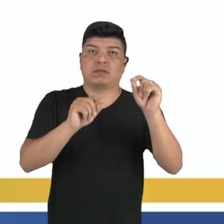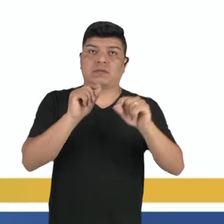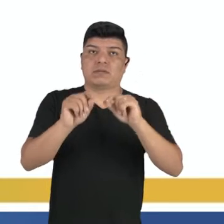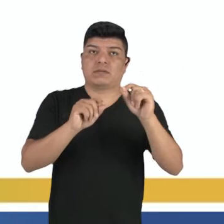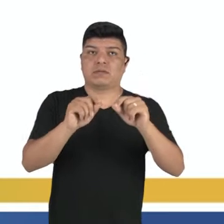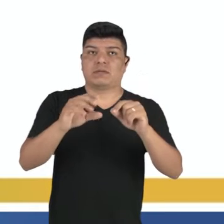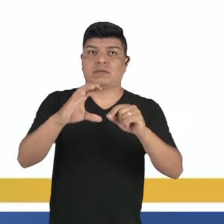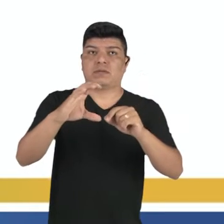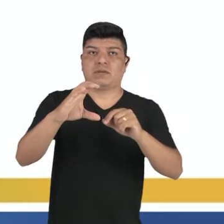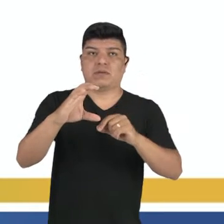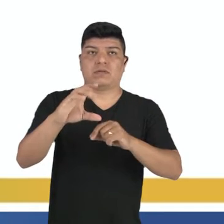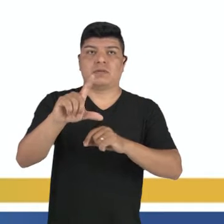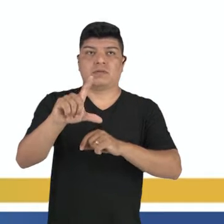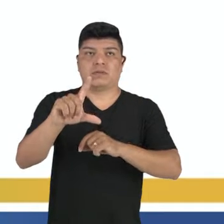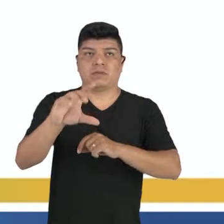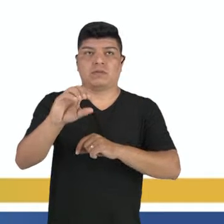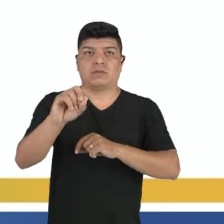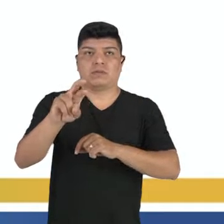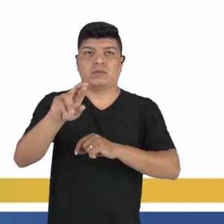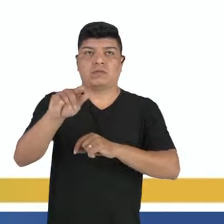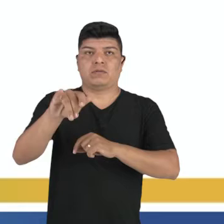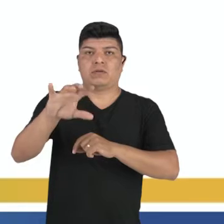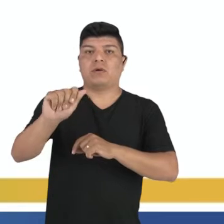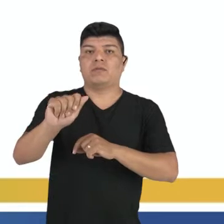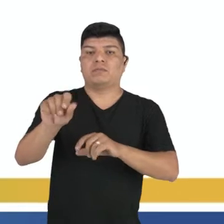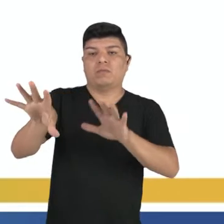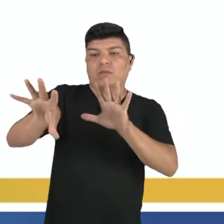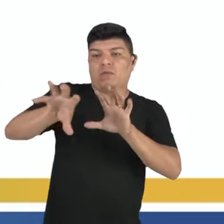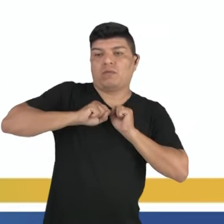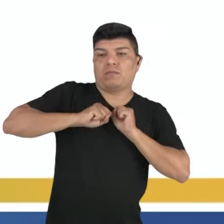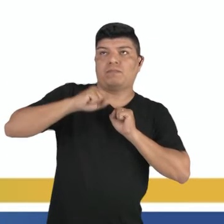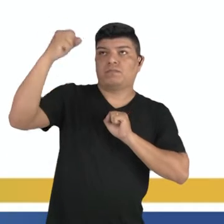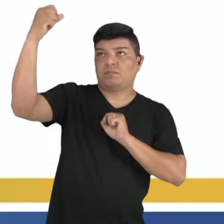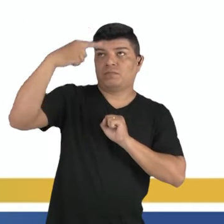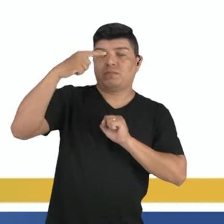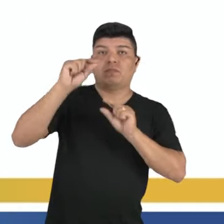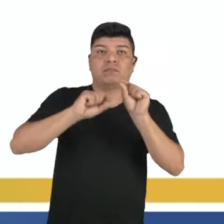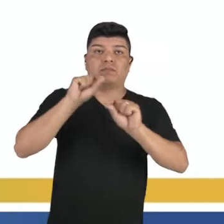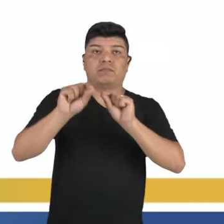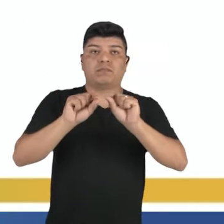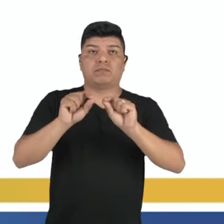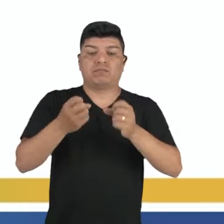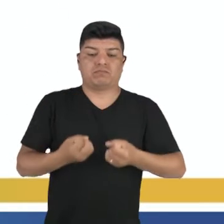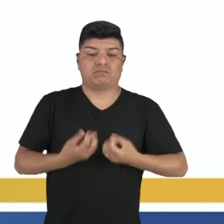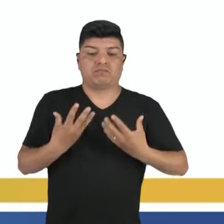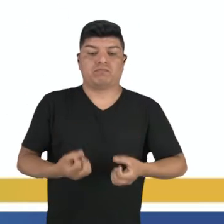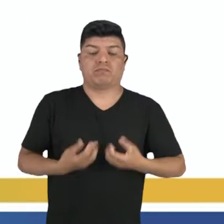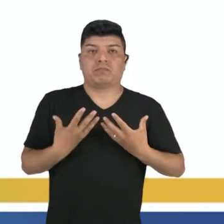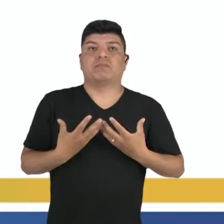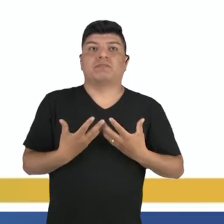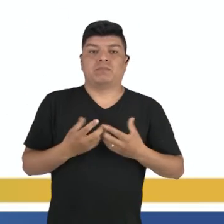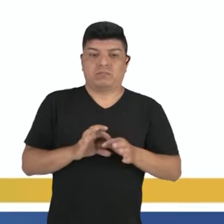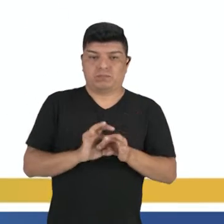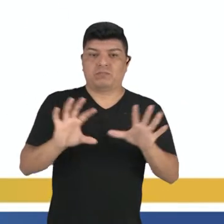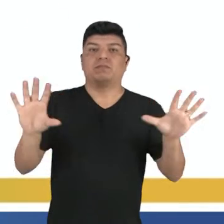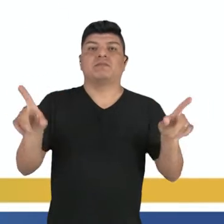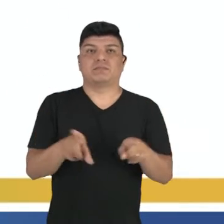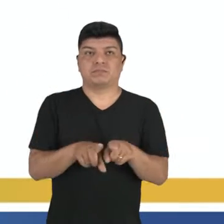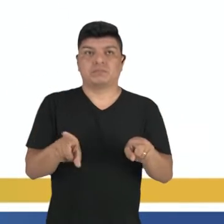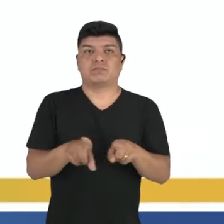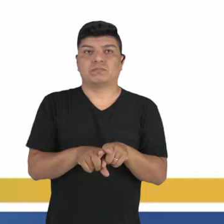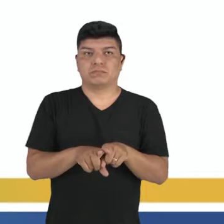pela Clorofila né que ao receber a energia luminosa ocorre a excitação EA